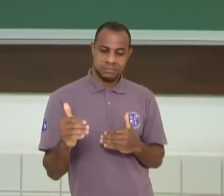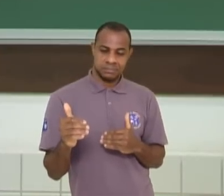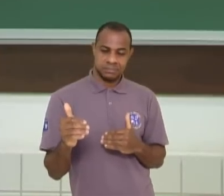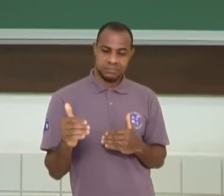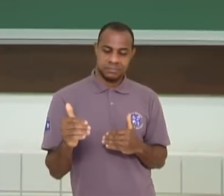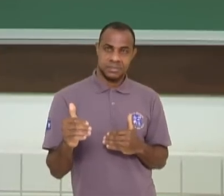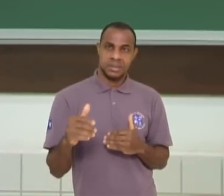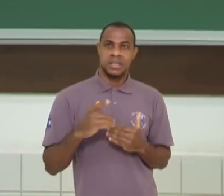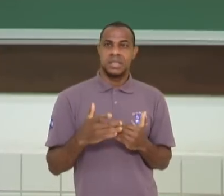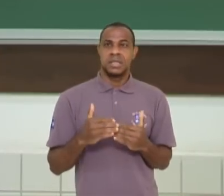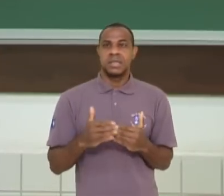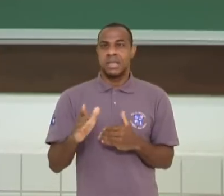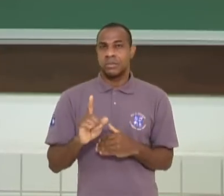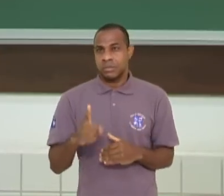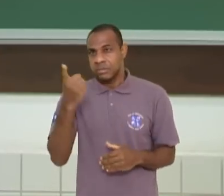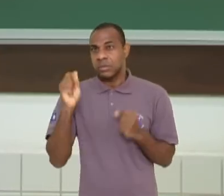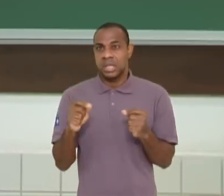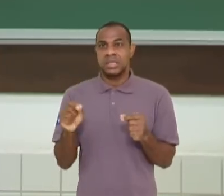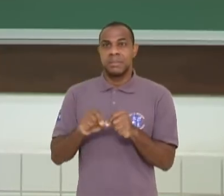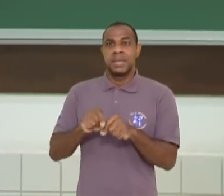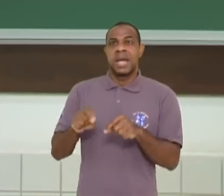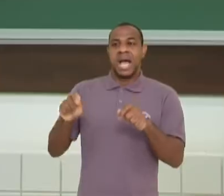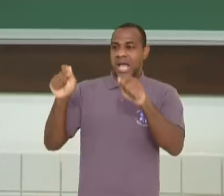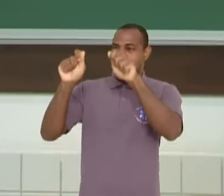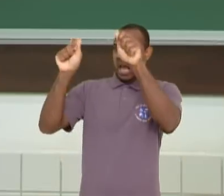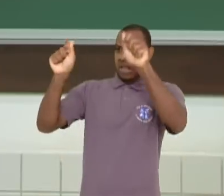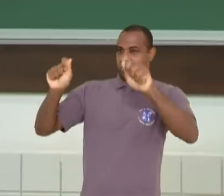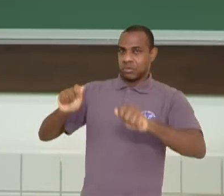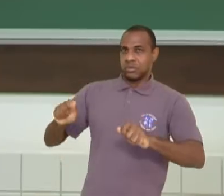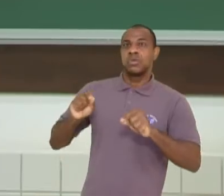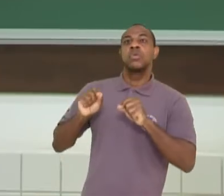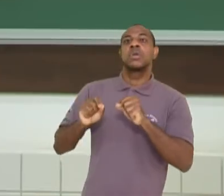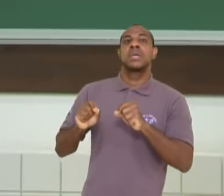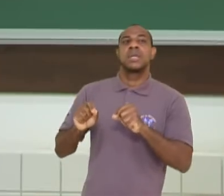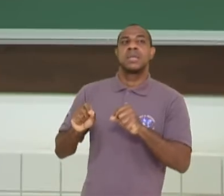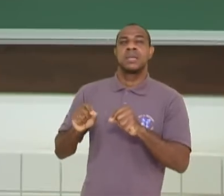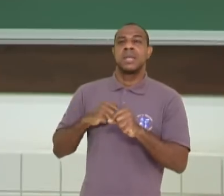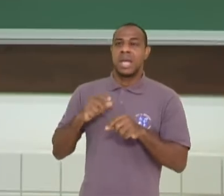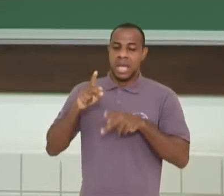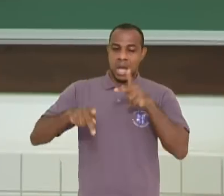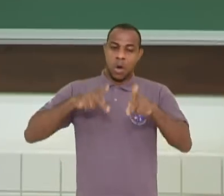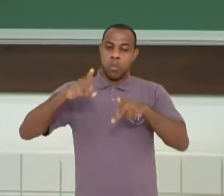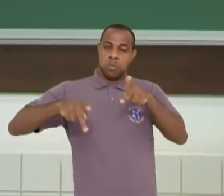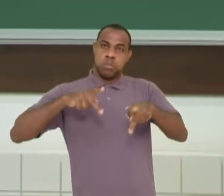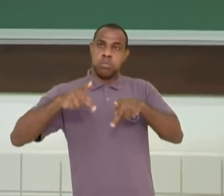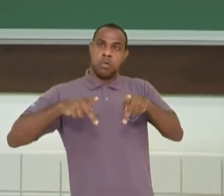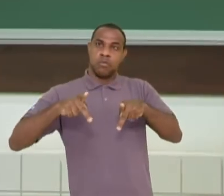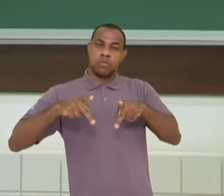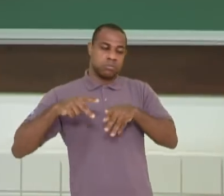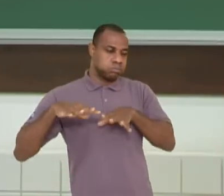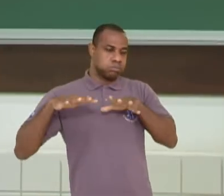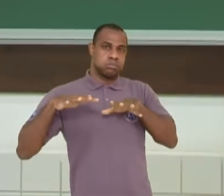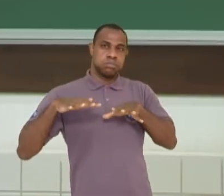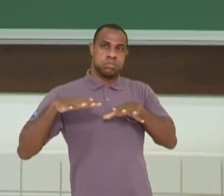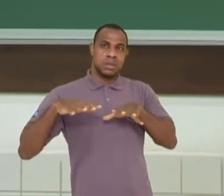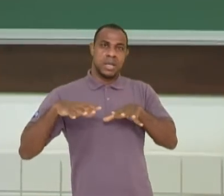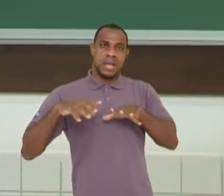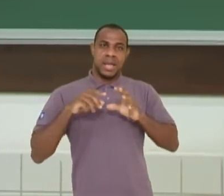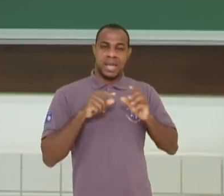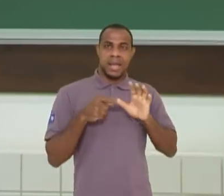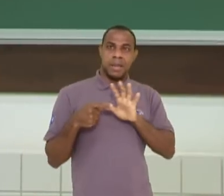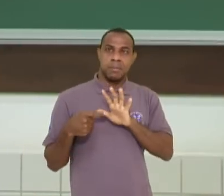de impérios, né? Às vezes culturas ali acabam se fundindo a cultura de um povo com outra, né? Então os romanos levaram a